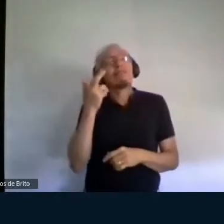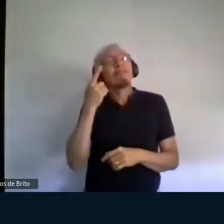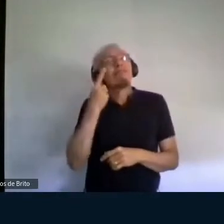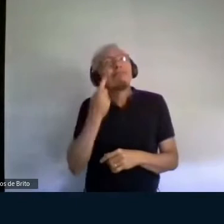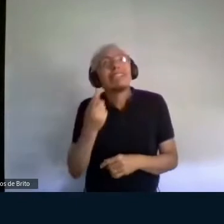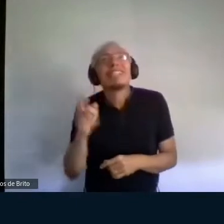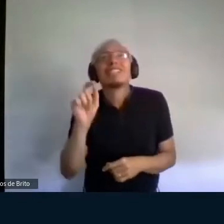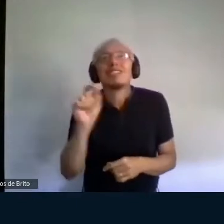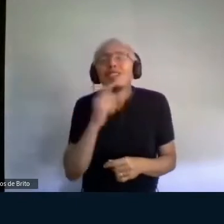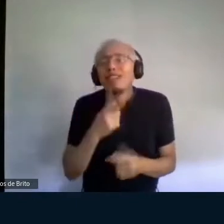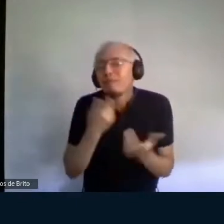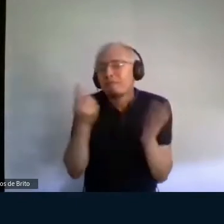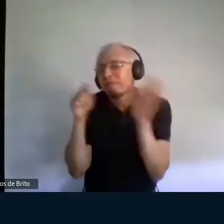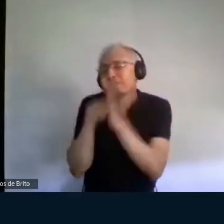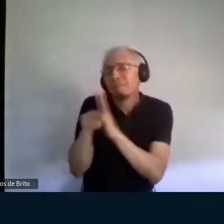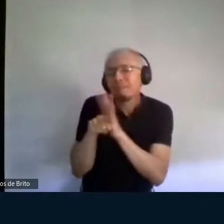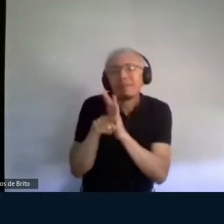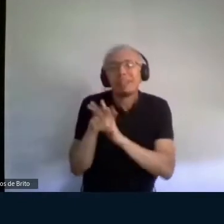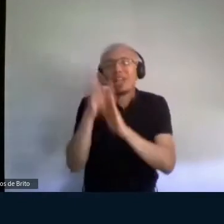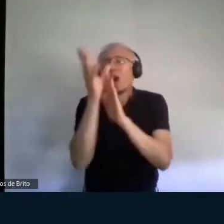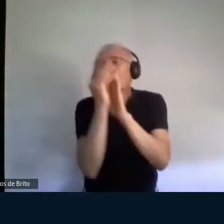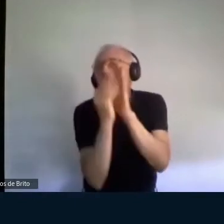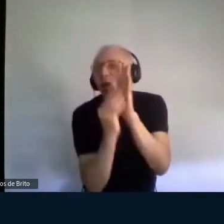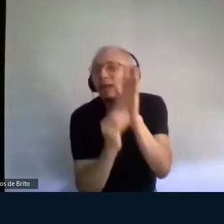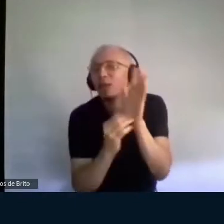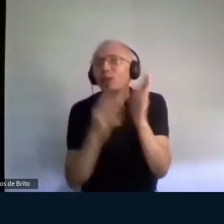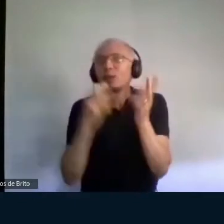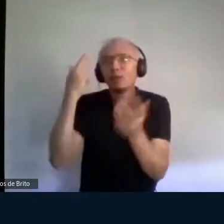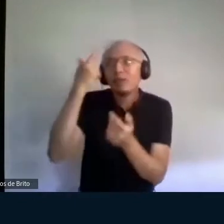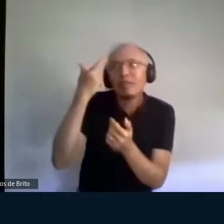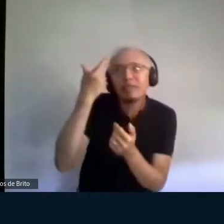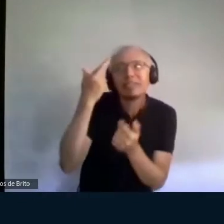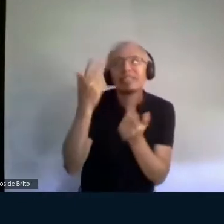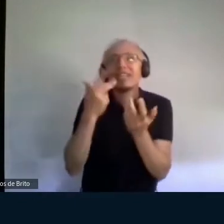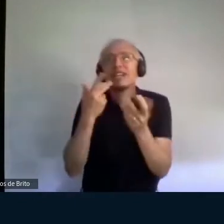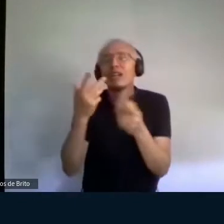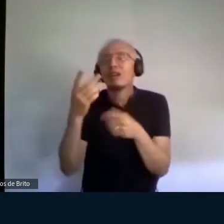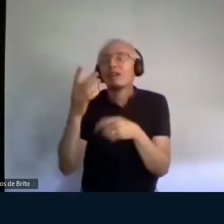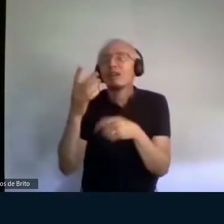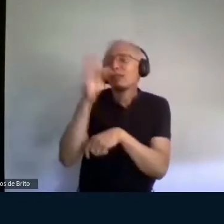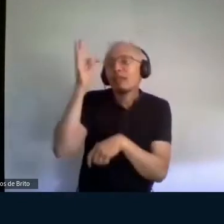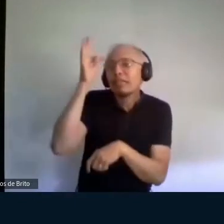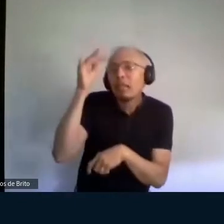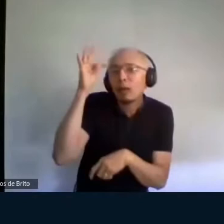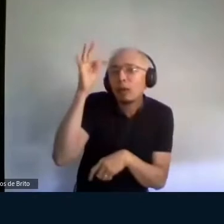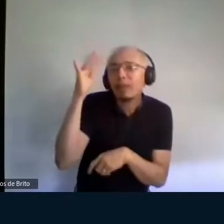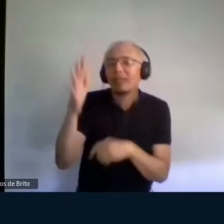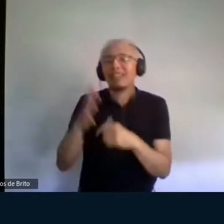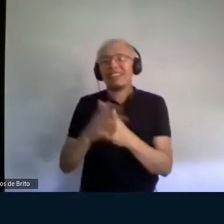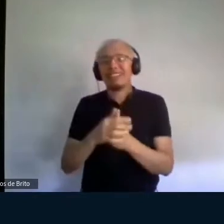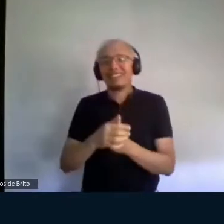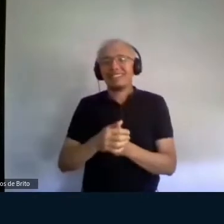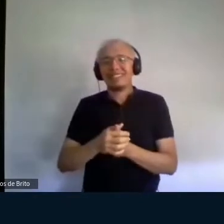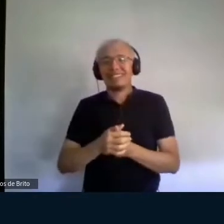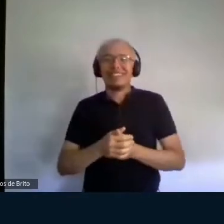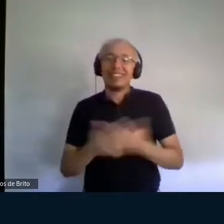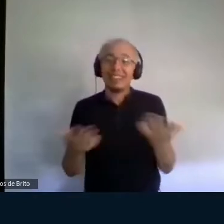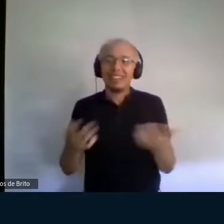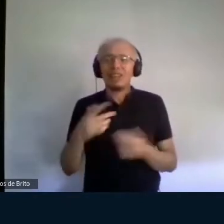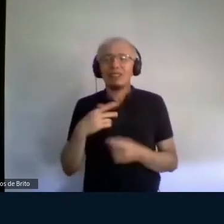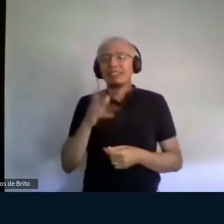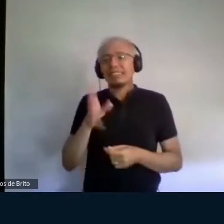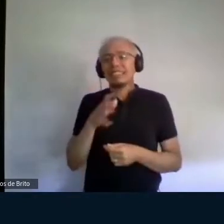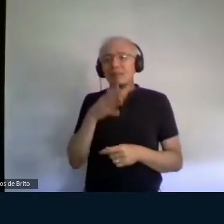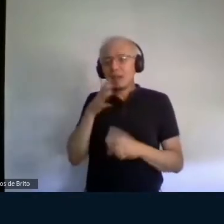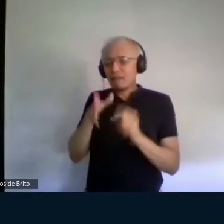as questões de conteúdo e de reflexão e as questões teóricas, né? Eu sempre pego no pé